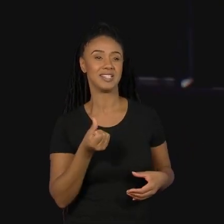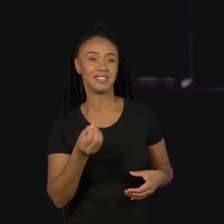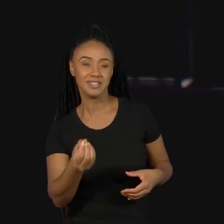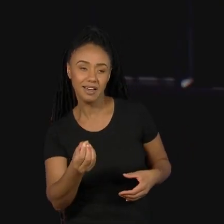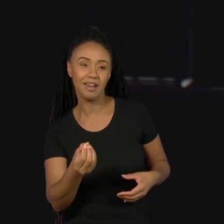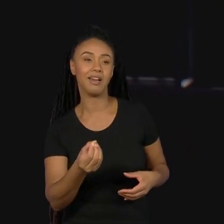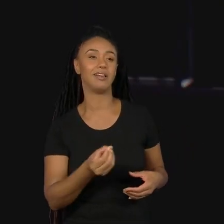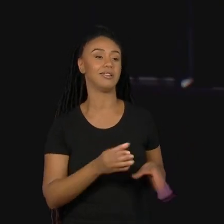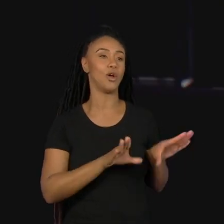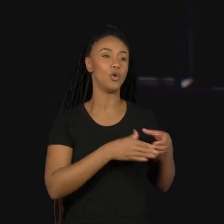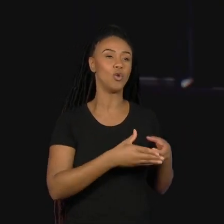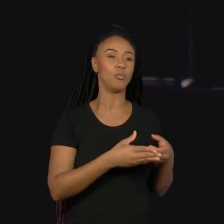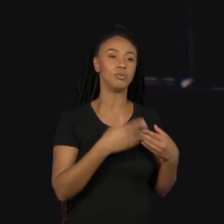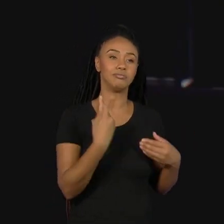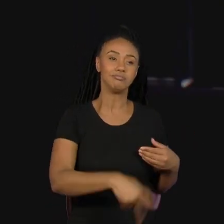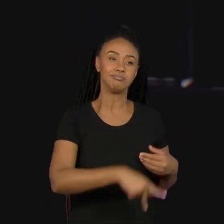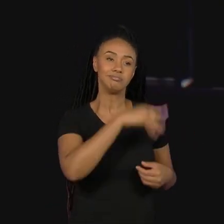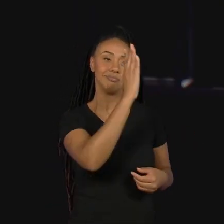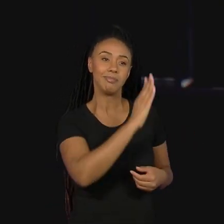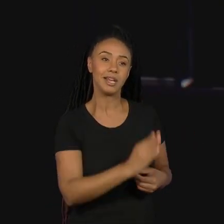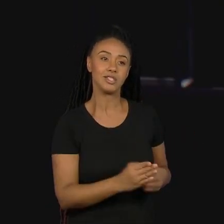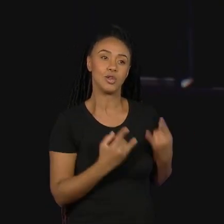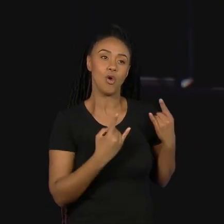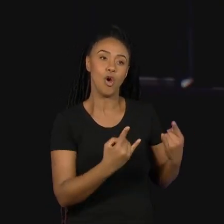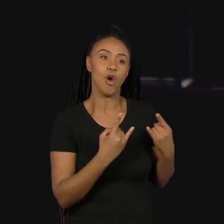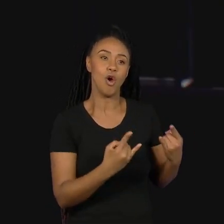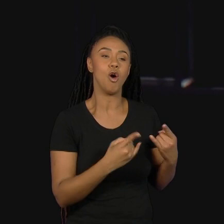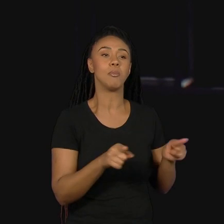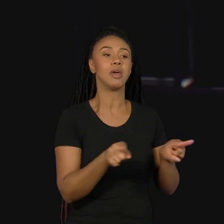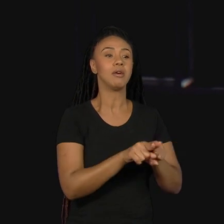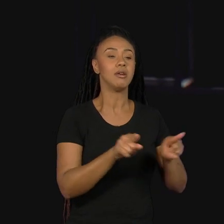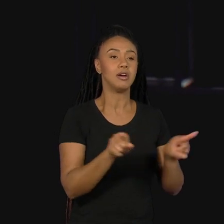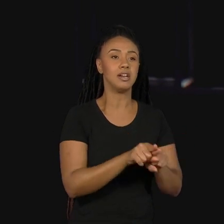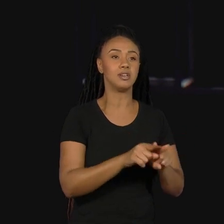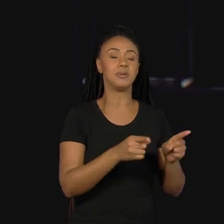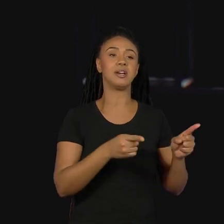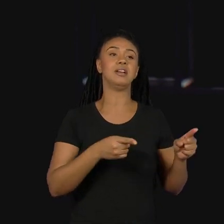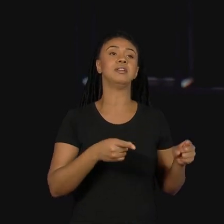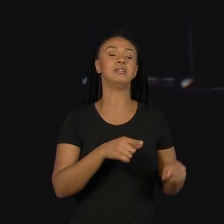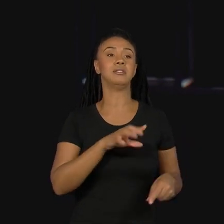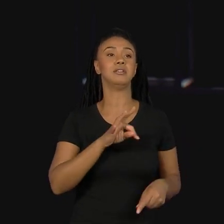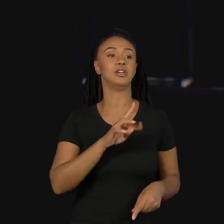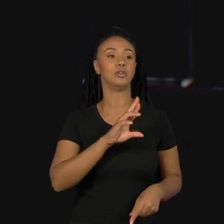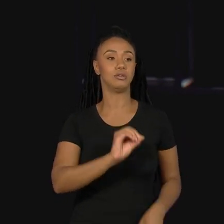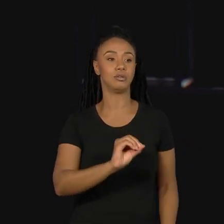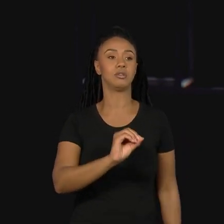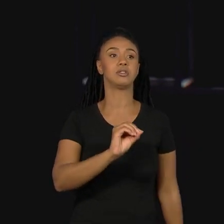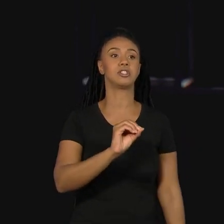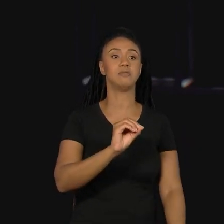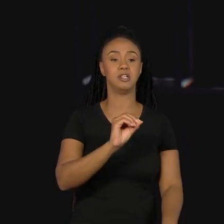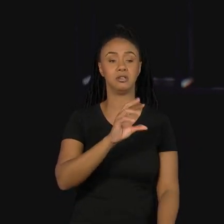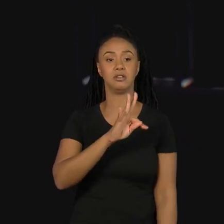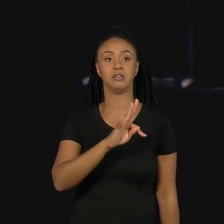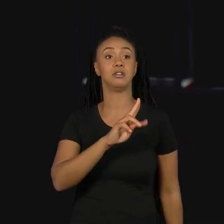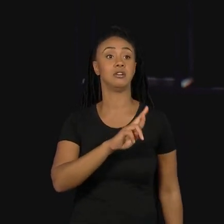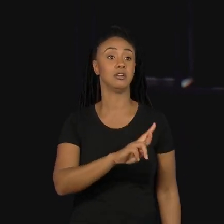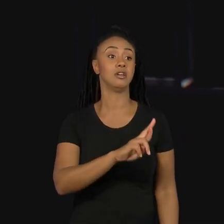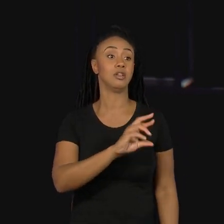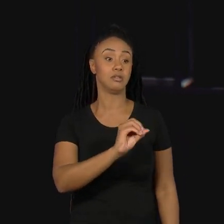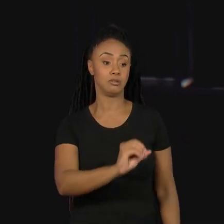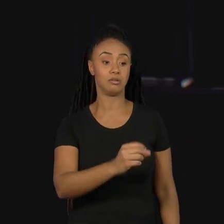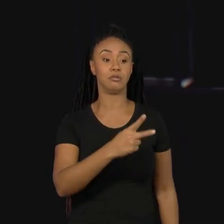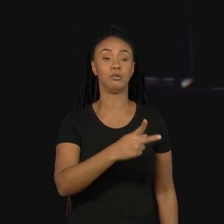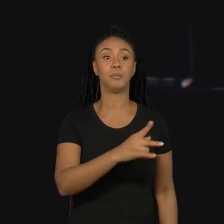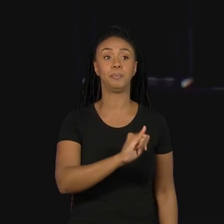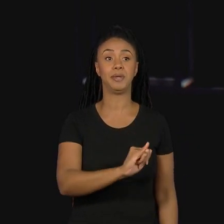Jovem Guarda, época que surge a Tropicália, o cinema novo, os happenings, né? A cultura fervia no mundo